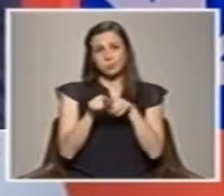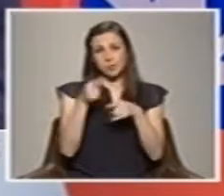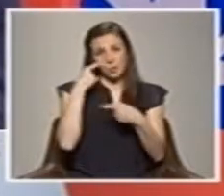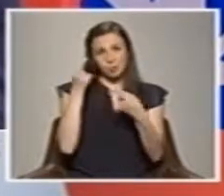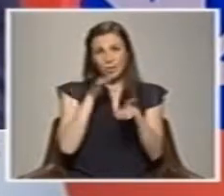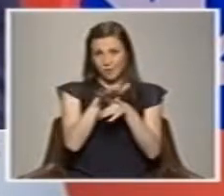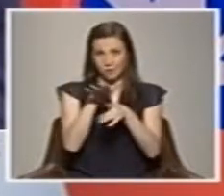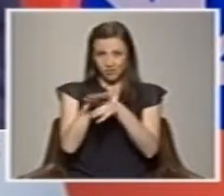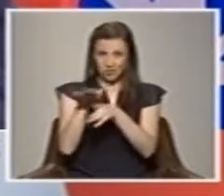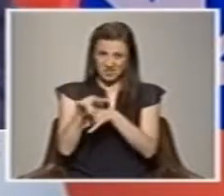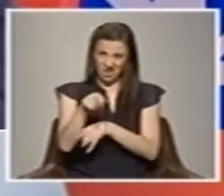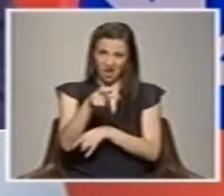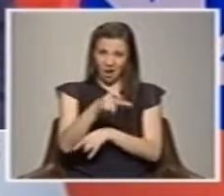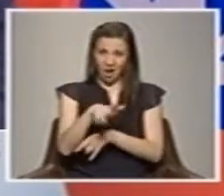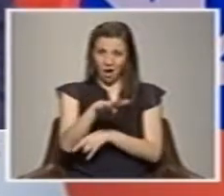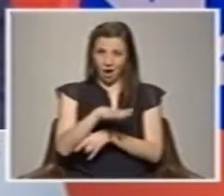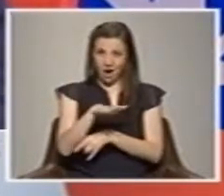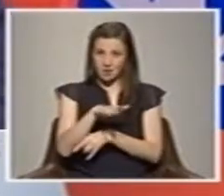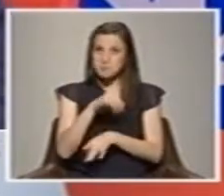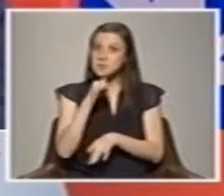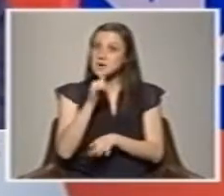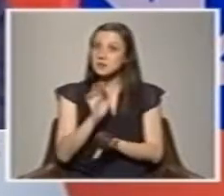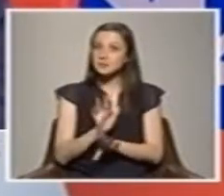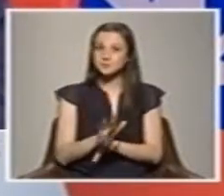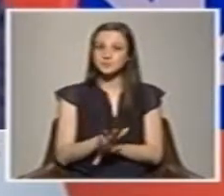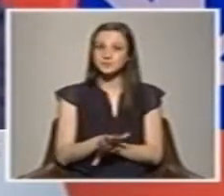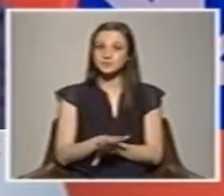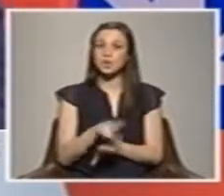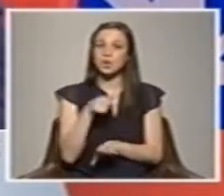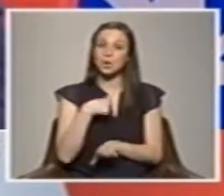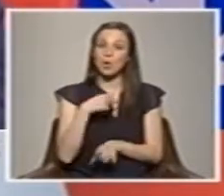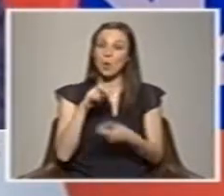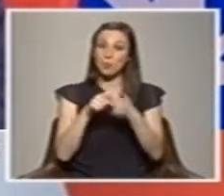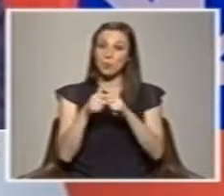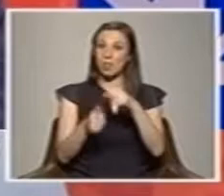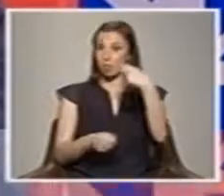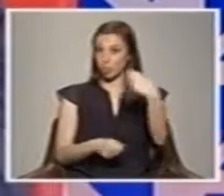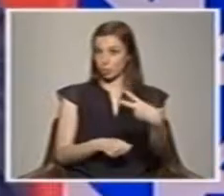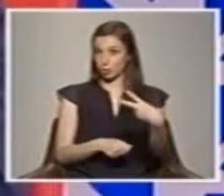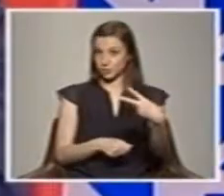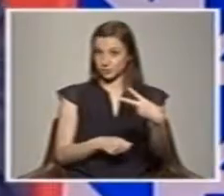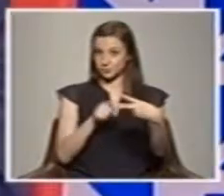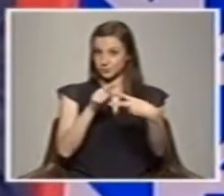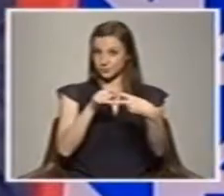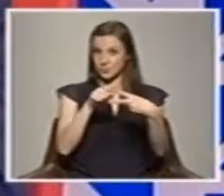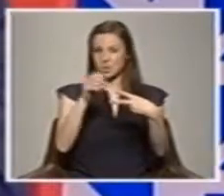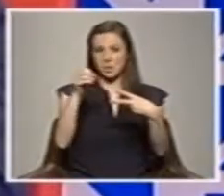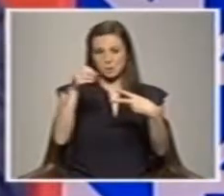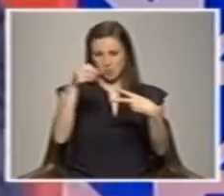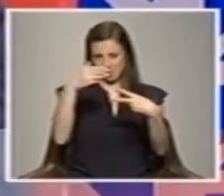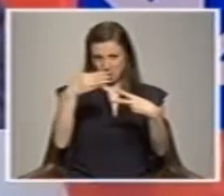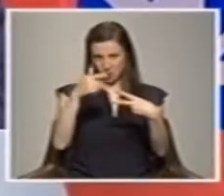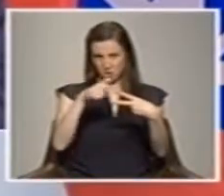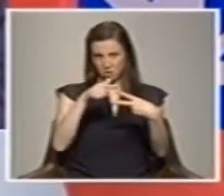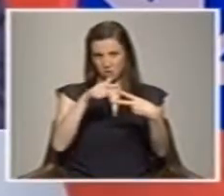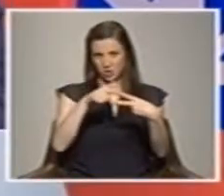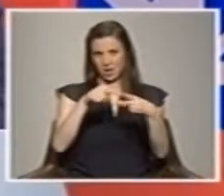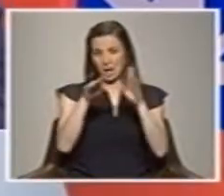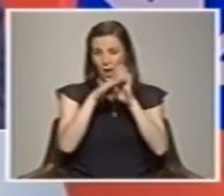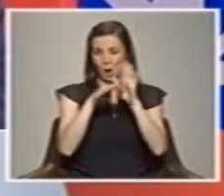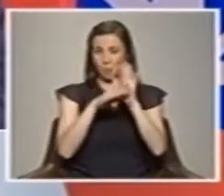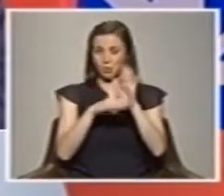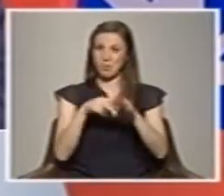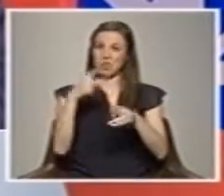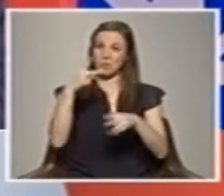área. Mas eu dividiria o problema em dois. O primeiro é este, que nos demoraria 2 programas, que